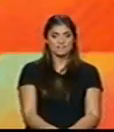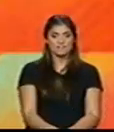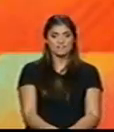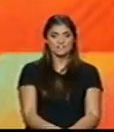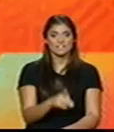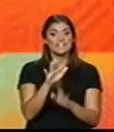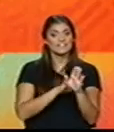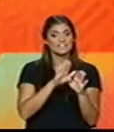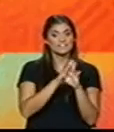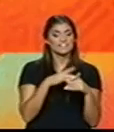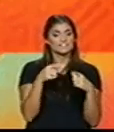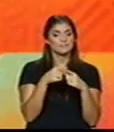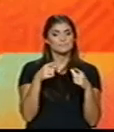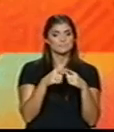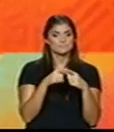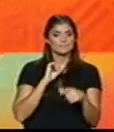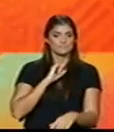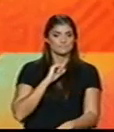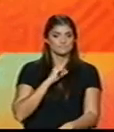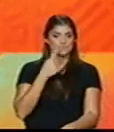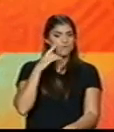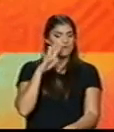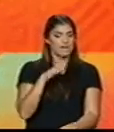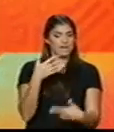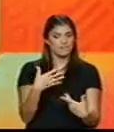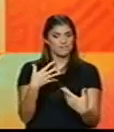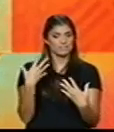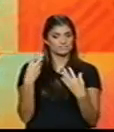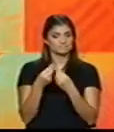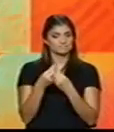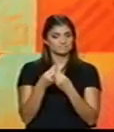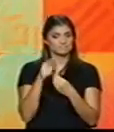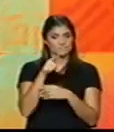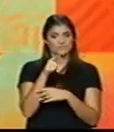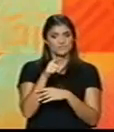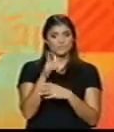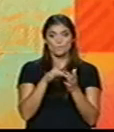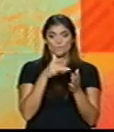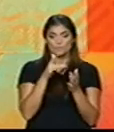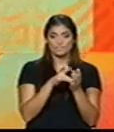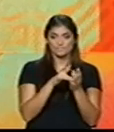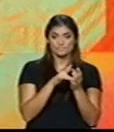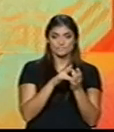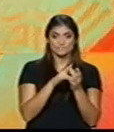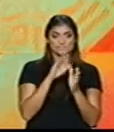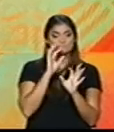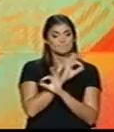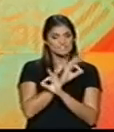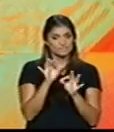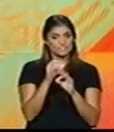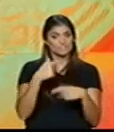Isabel, minha querida prima, estou aqui com a sua obra tão apetitosa,